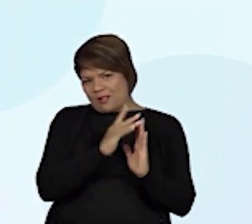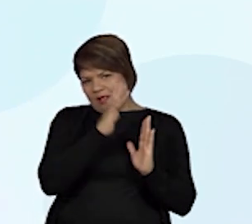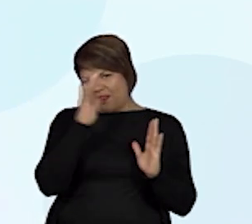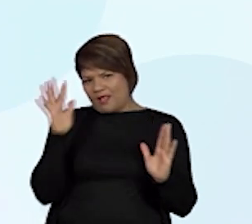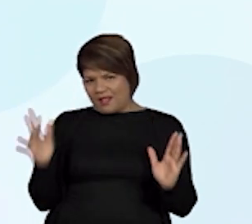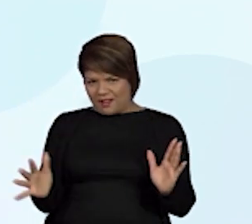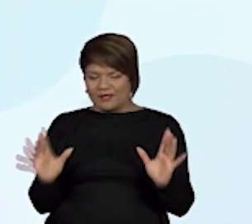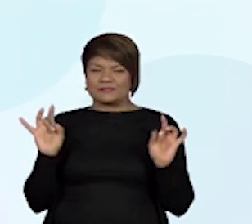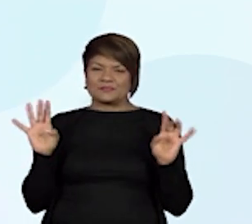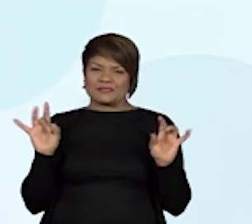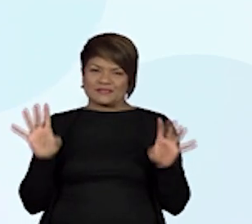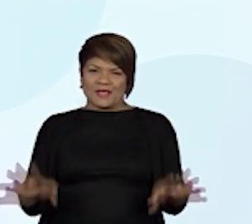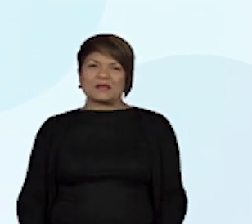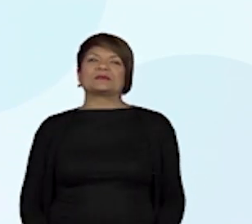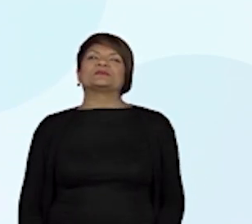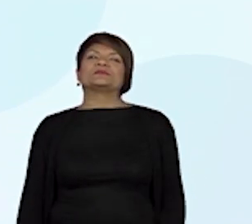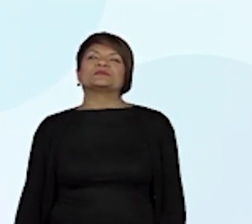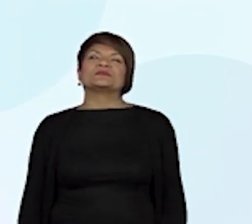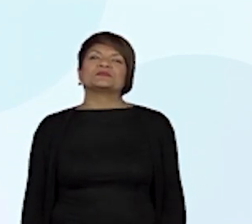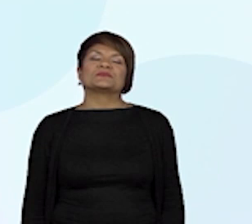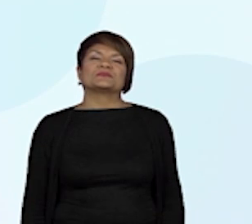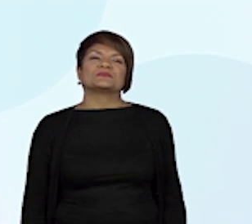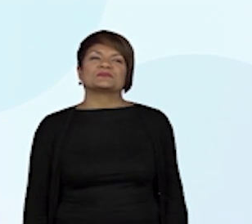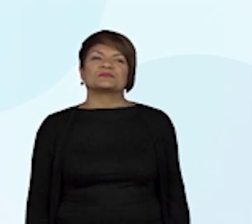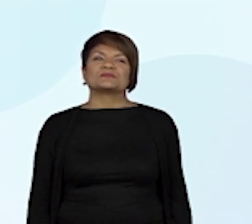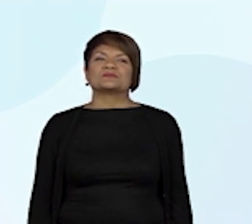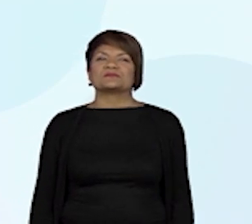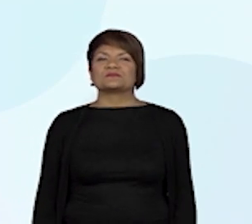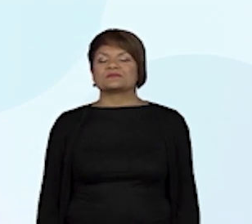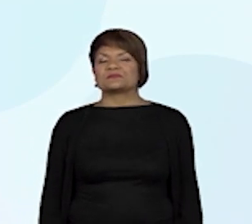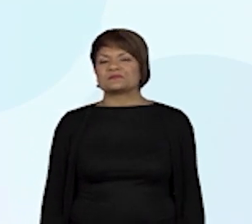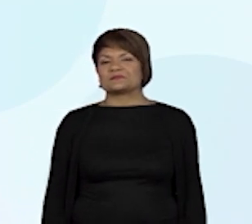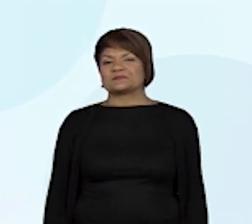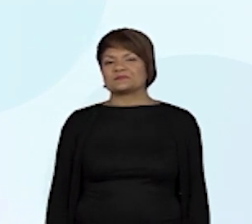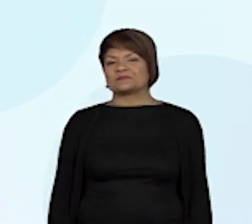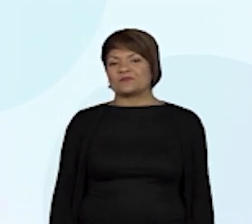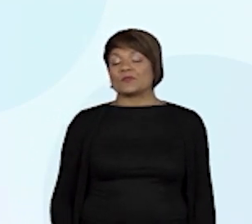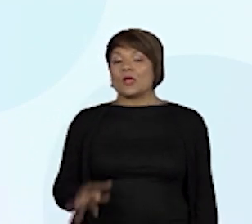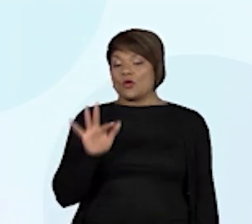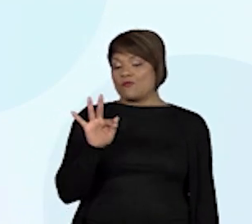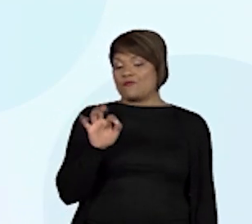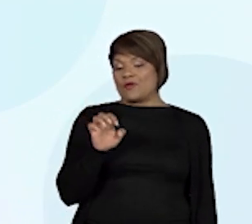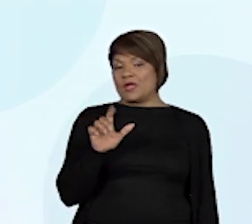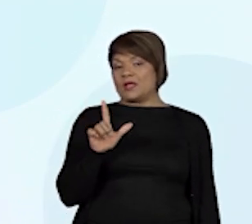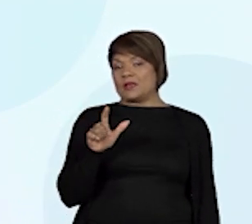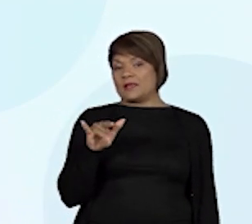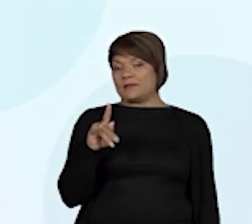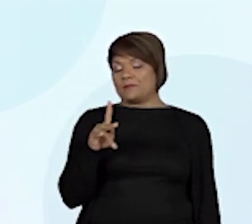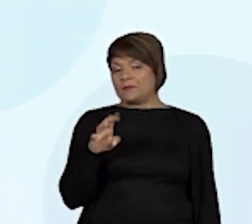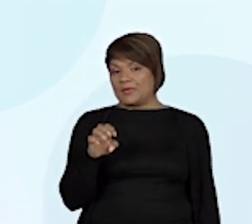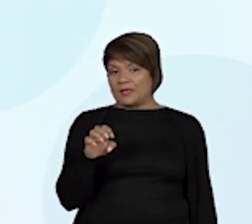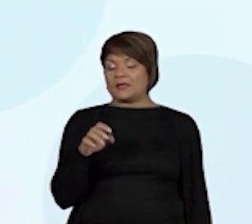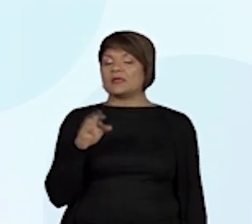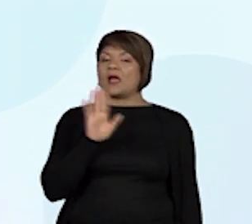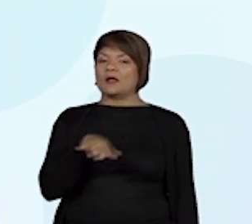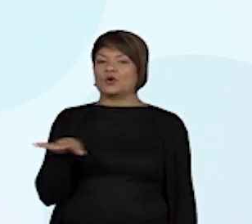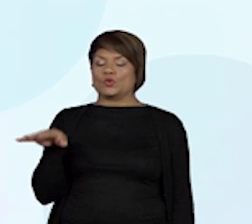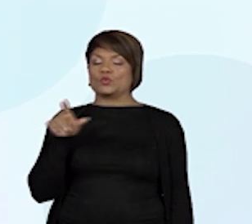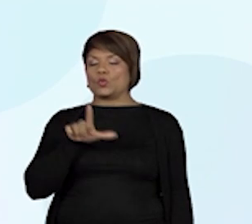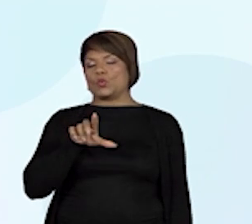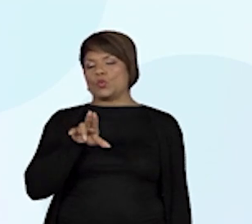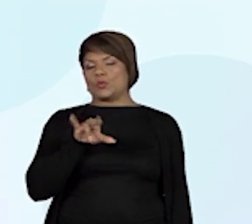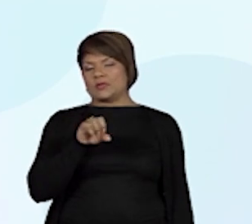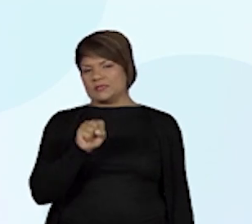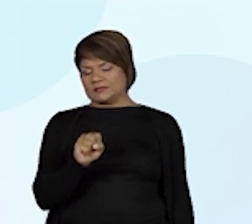a Leida deixou isso, a aluna Cássia, a professora Cássia Leida, E do Felipe, né, que estava junto ao aluno Felipe. Isso, Luiz